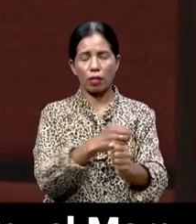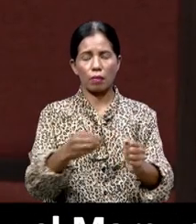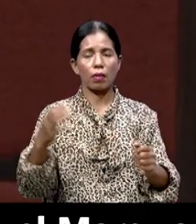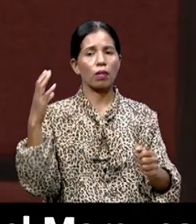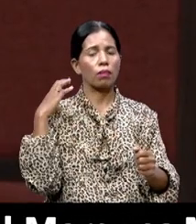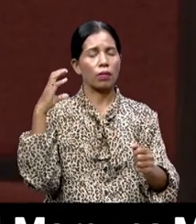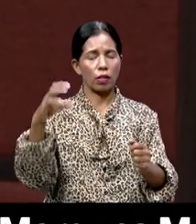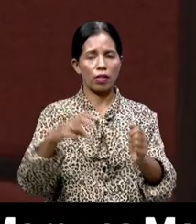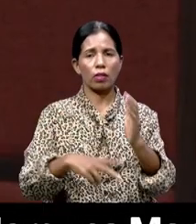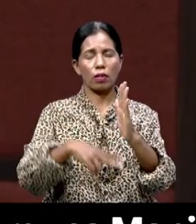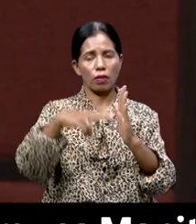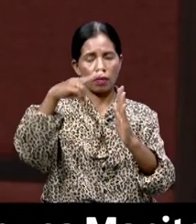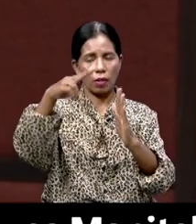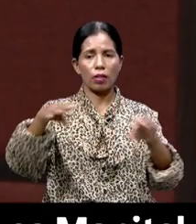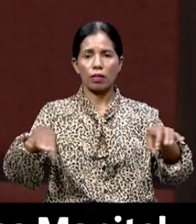competências,